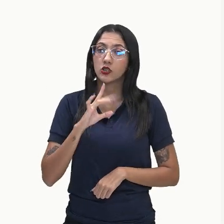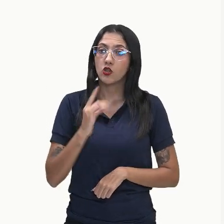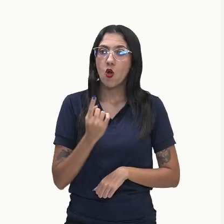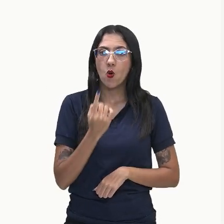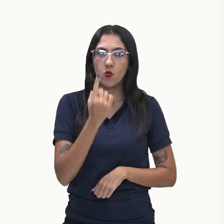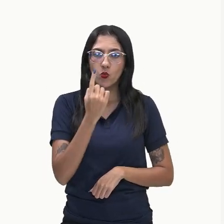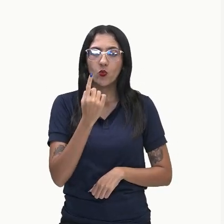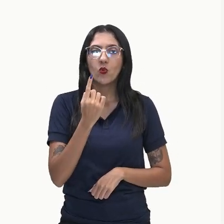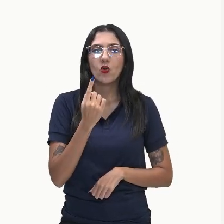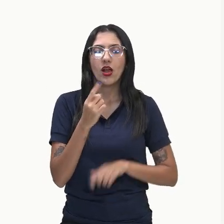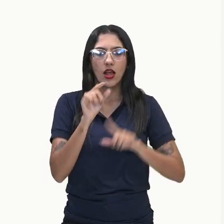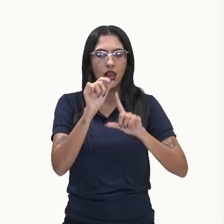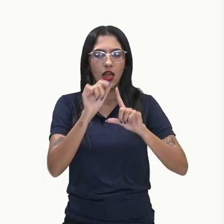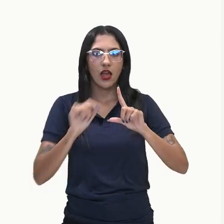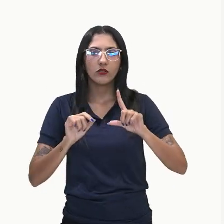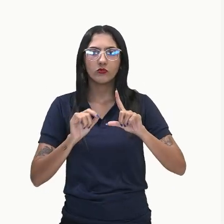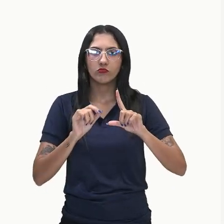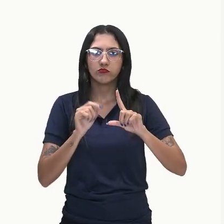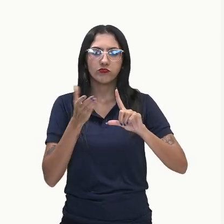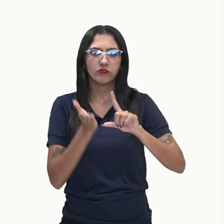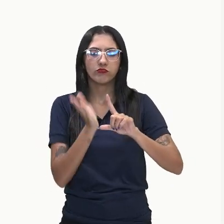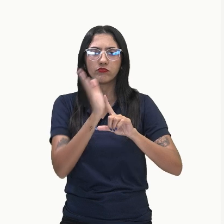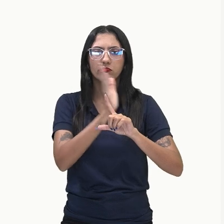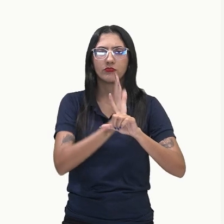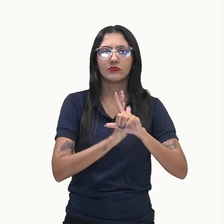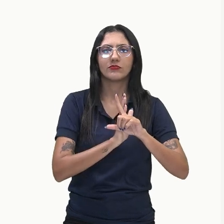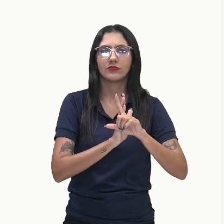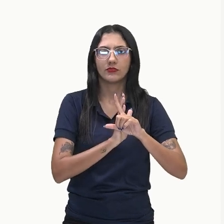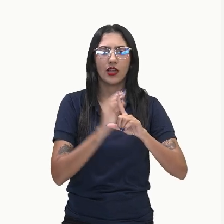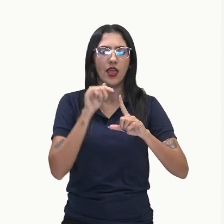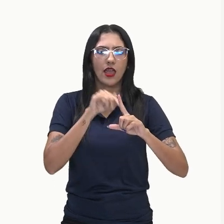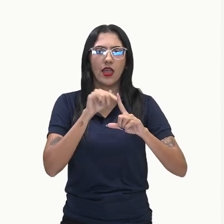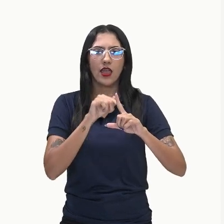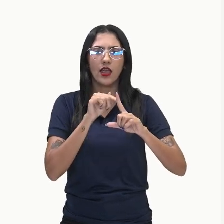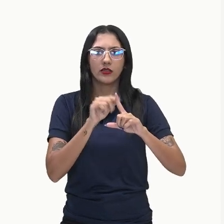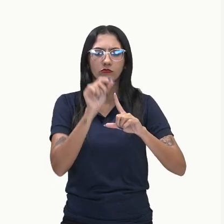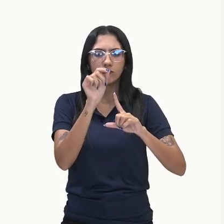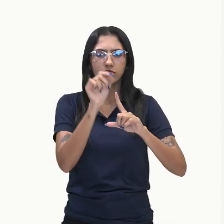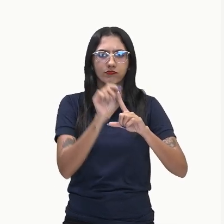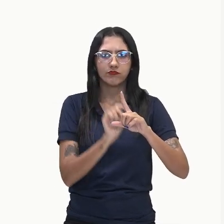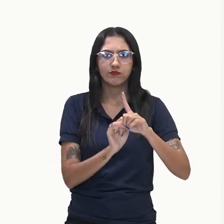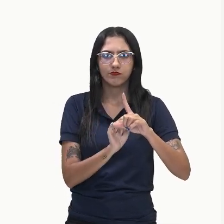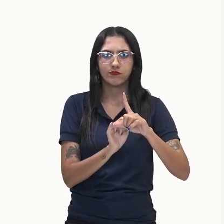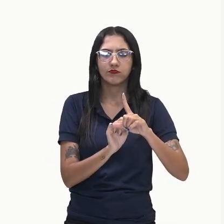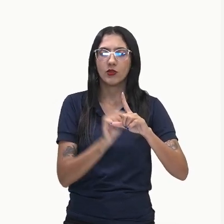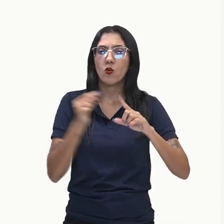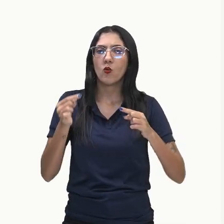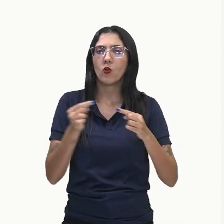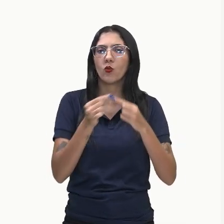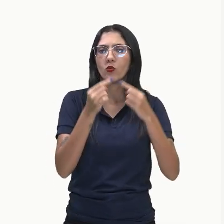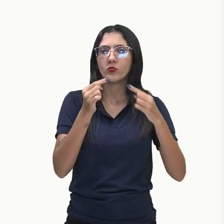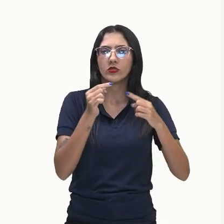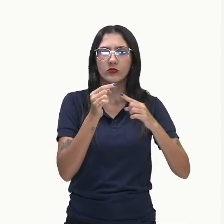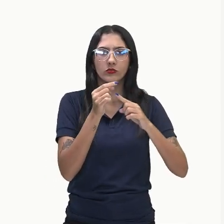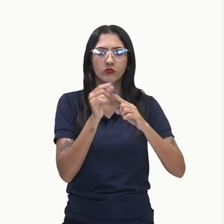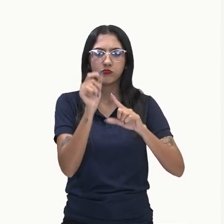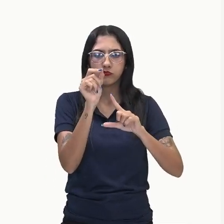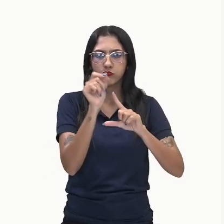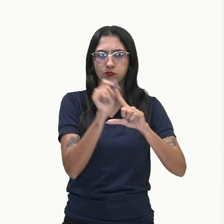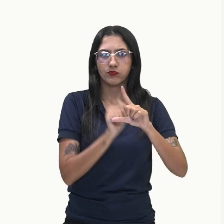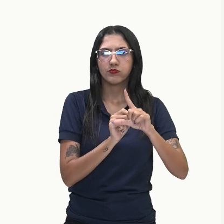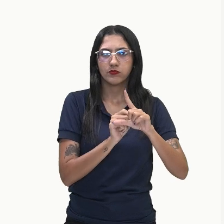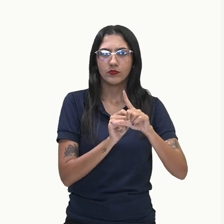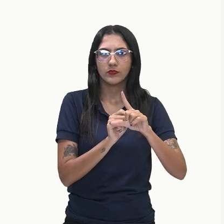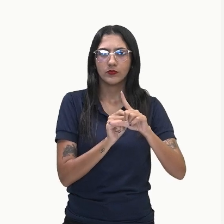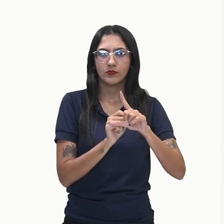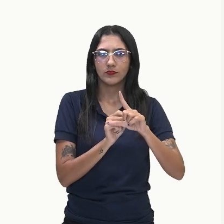ali que é vizinho dele. Tem um lado ali que está passando bem do lado dele. Quem é? É o lado